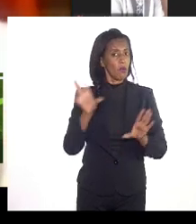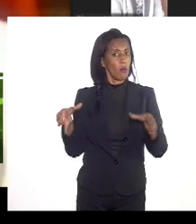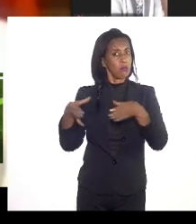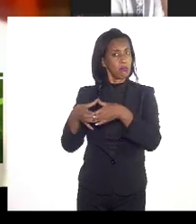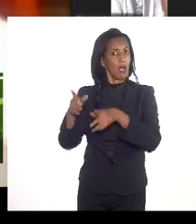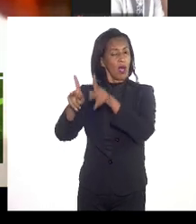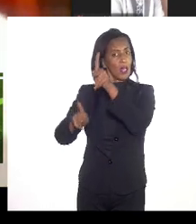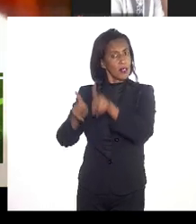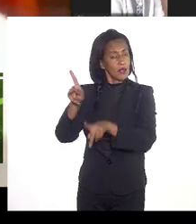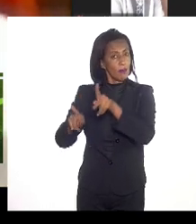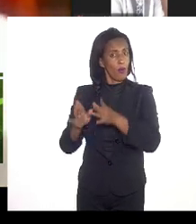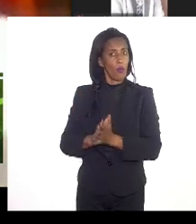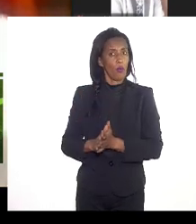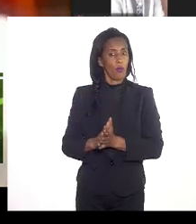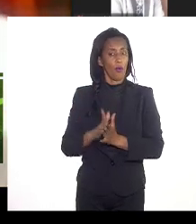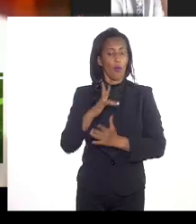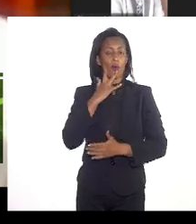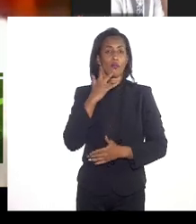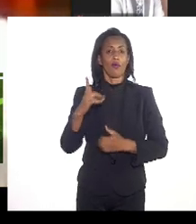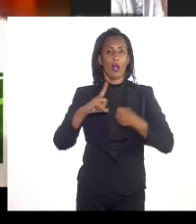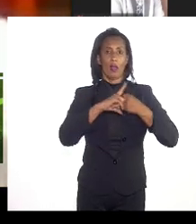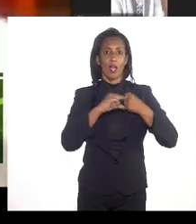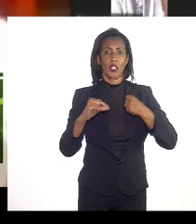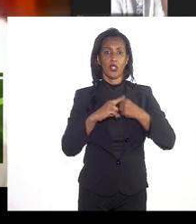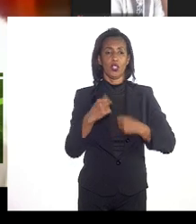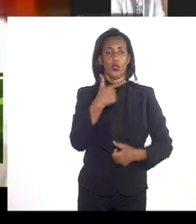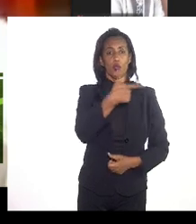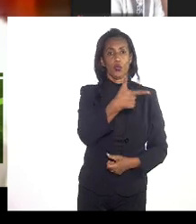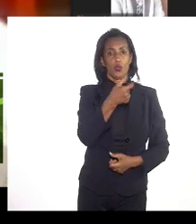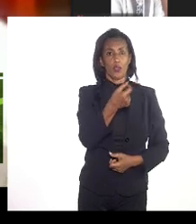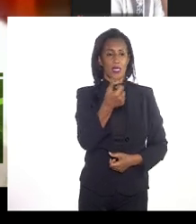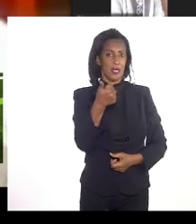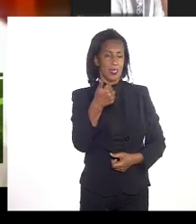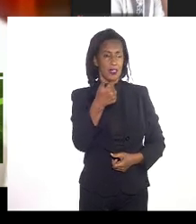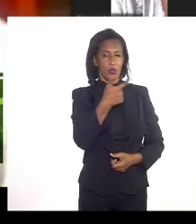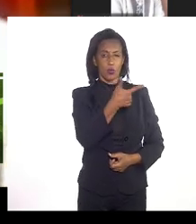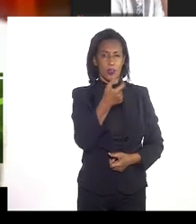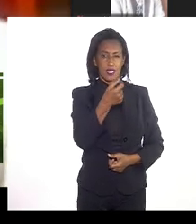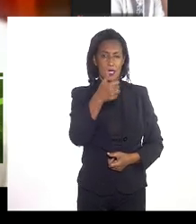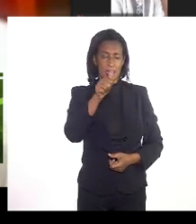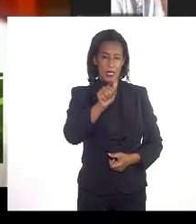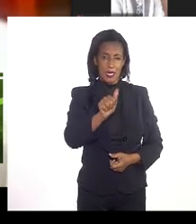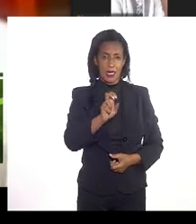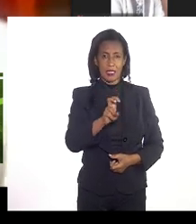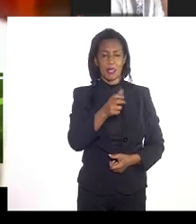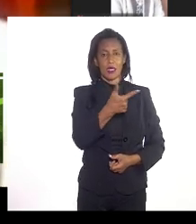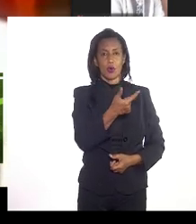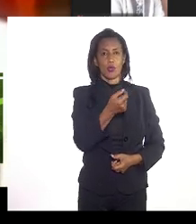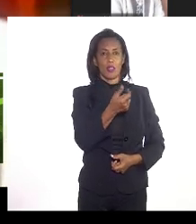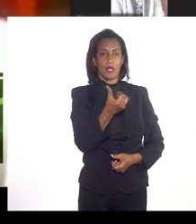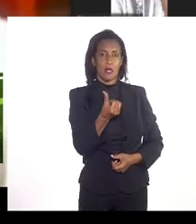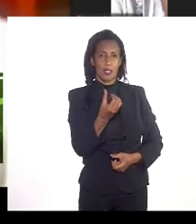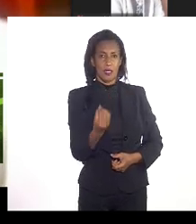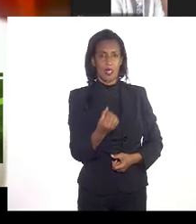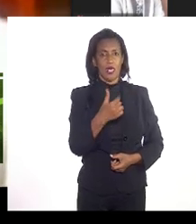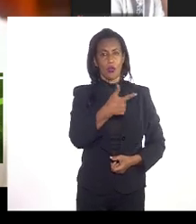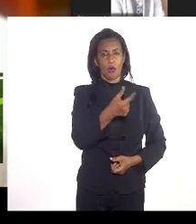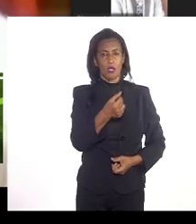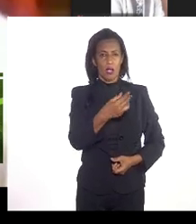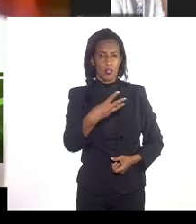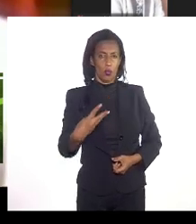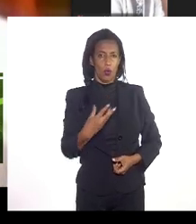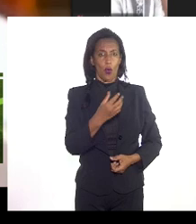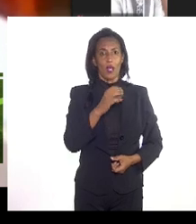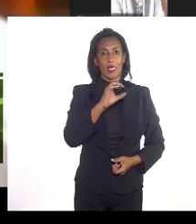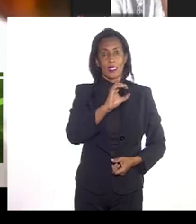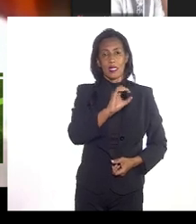ao estabelecer no artigo 215, artigo 206, 231, 232, 68